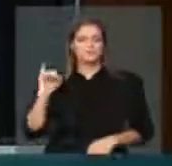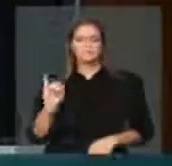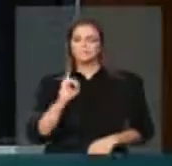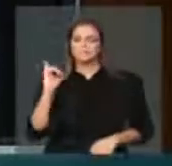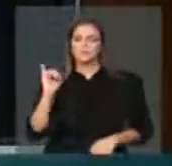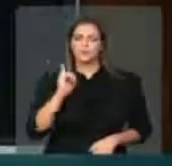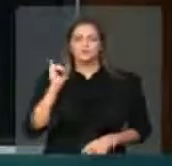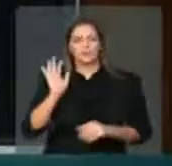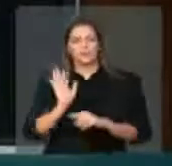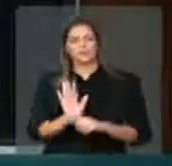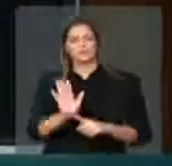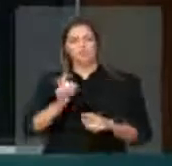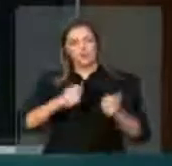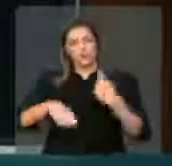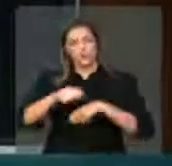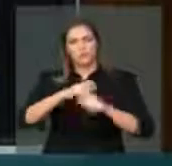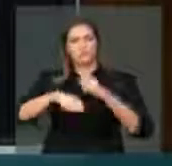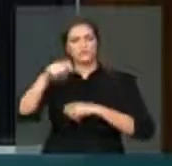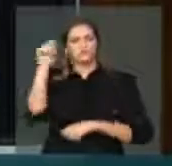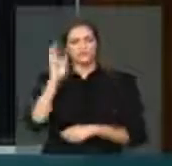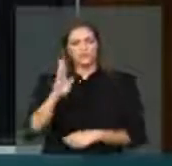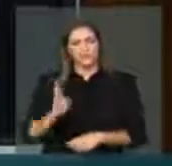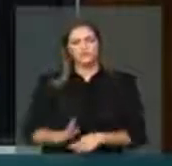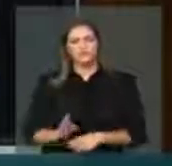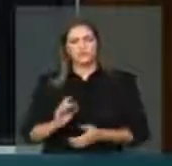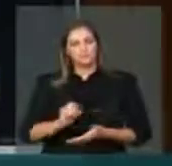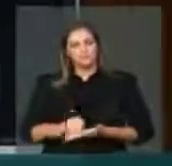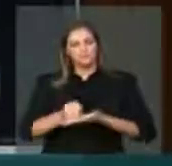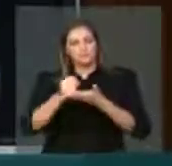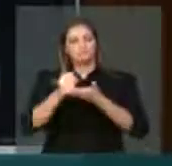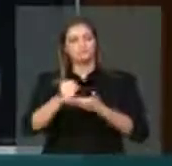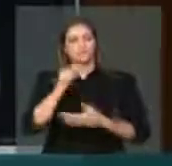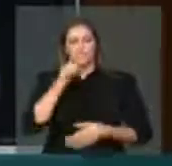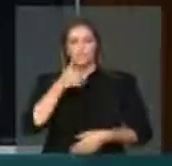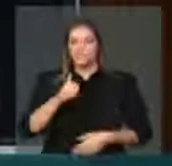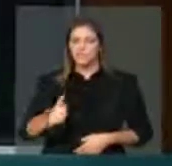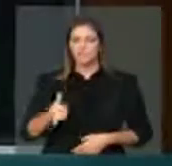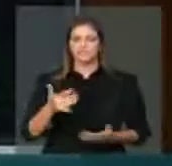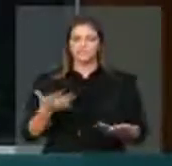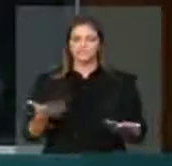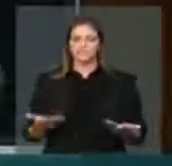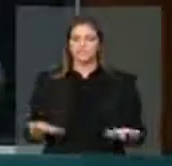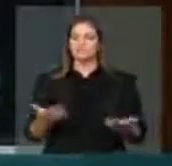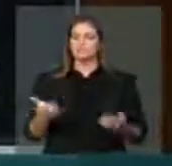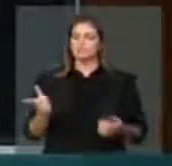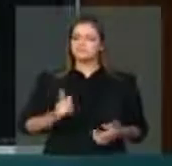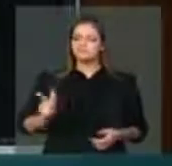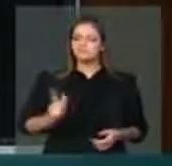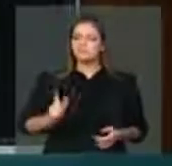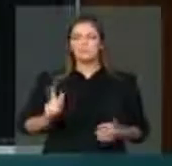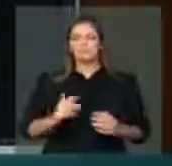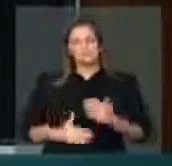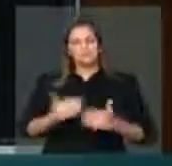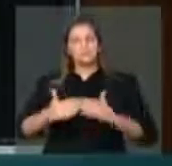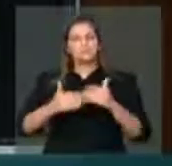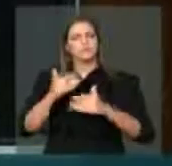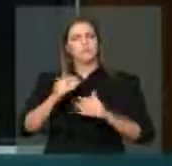a economia brasileira, que faz com que o nosso país tenha autonomia energética, que faz com que o nosso país possa se